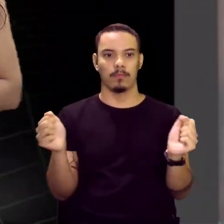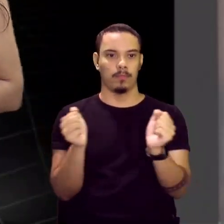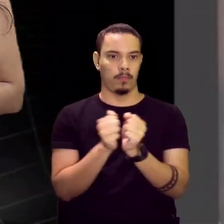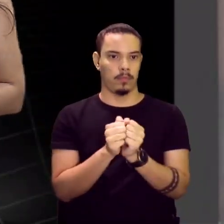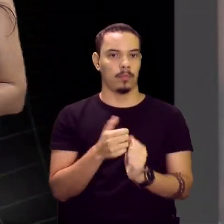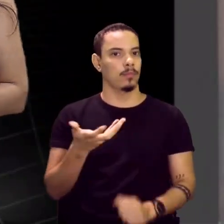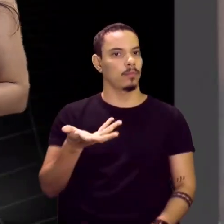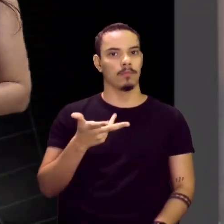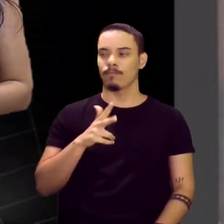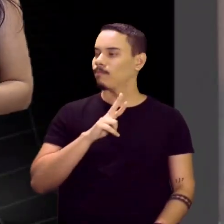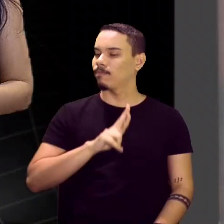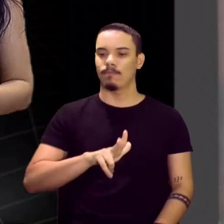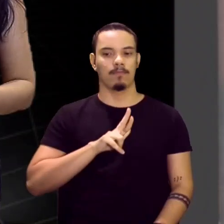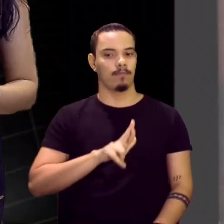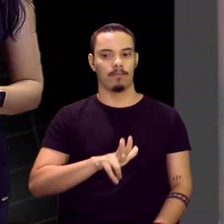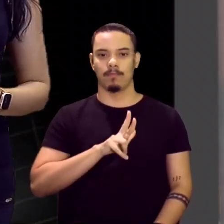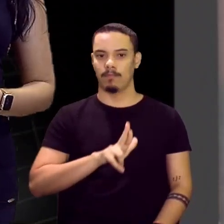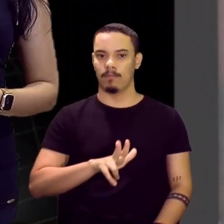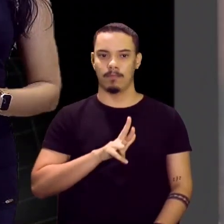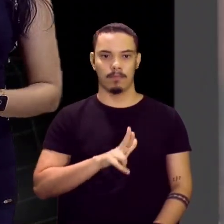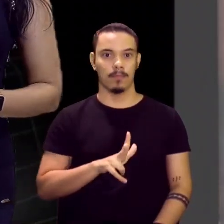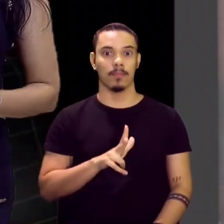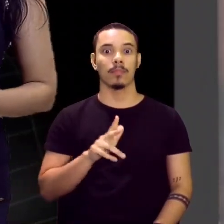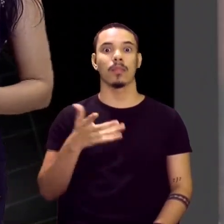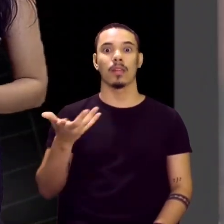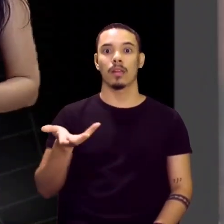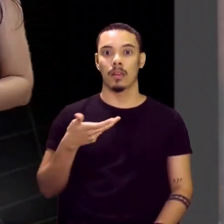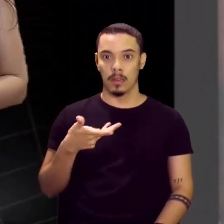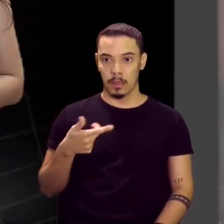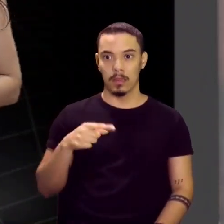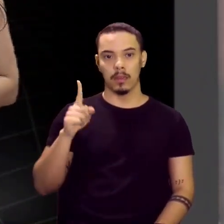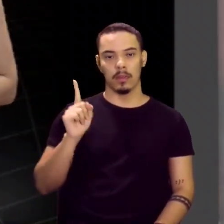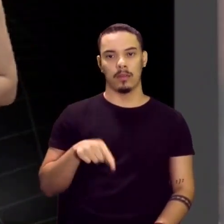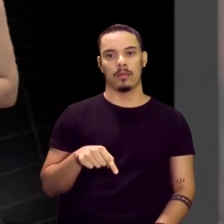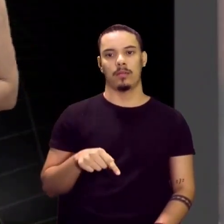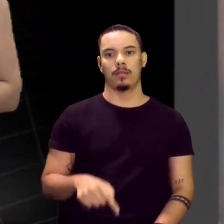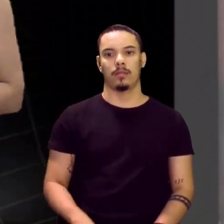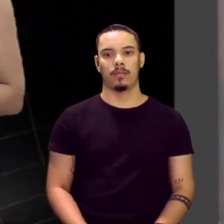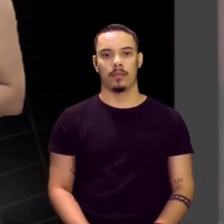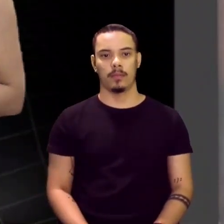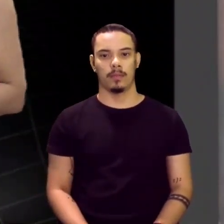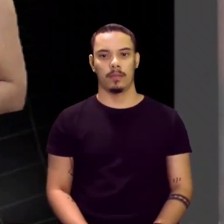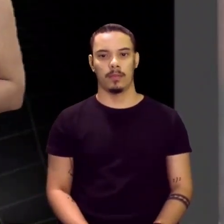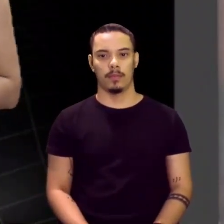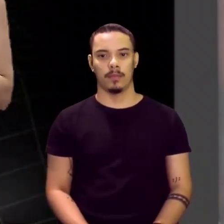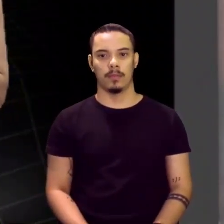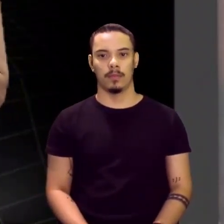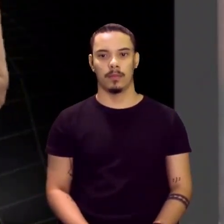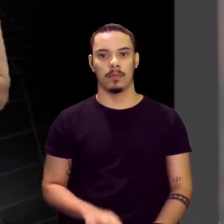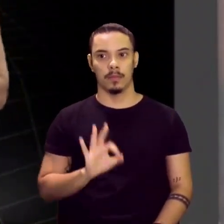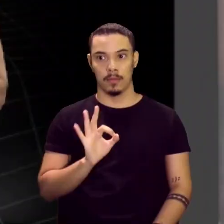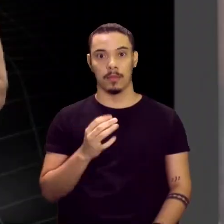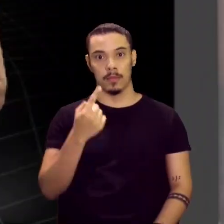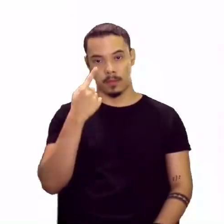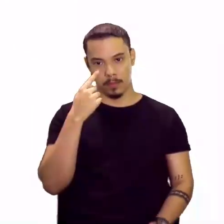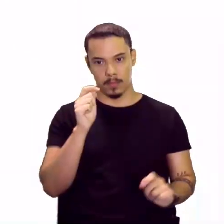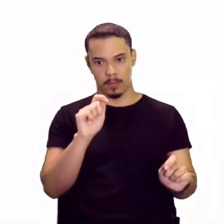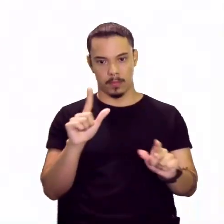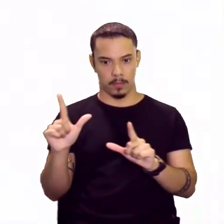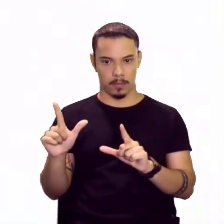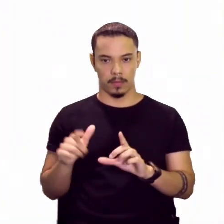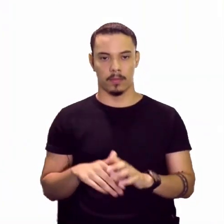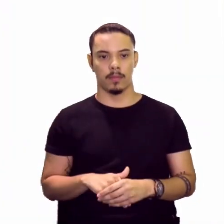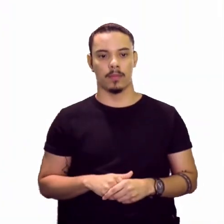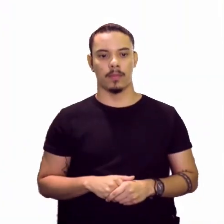a velocidade não é constante. A aceleração é que é constante. Exatamente. Então, pessoal, vamos olhar as outras